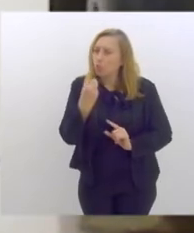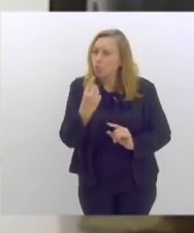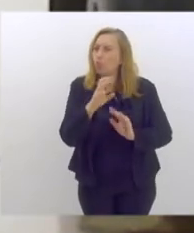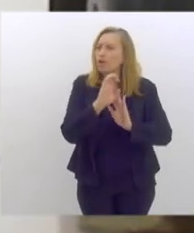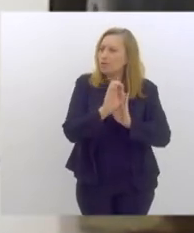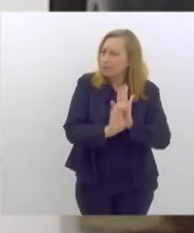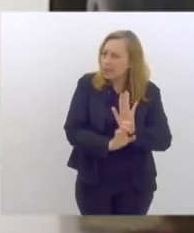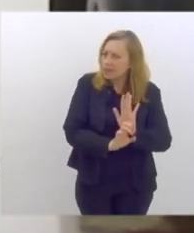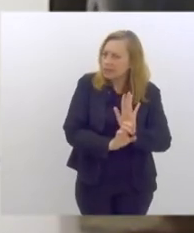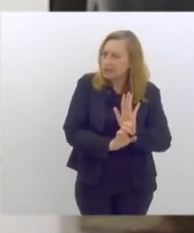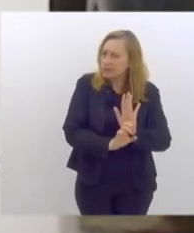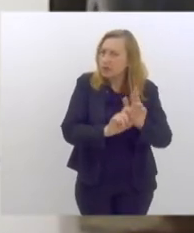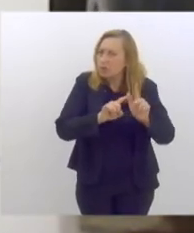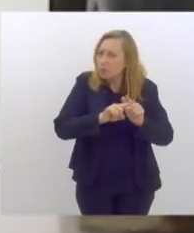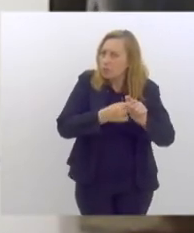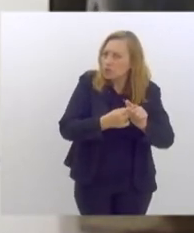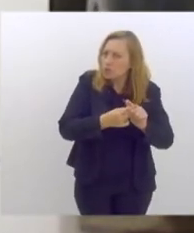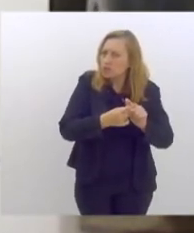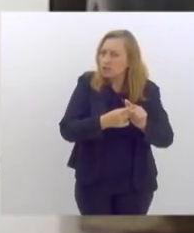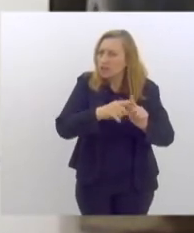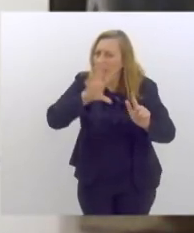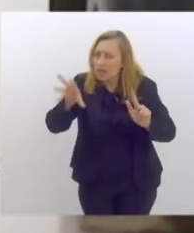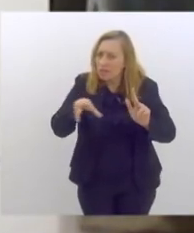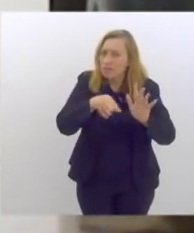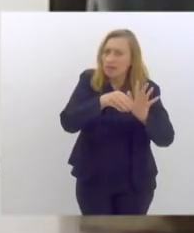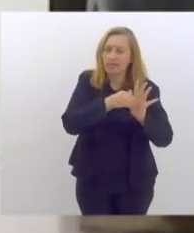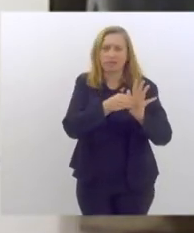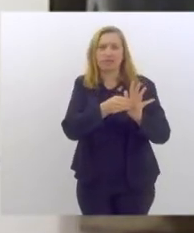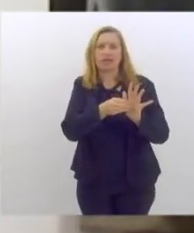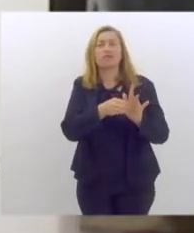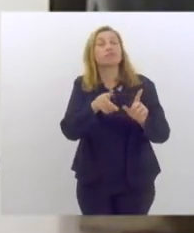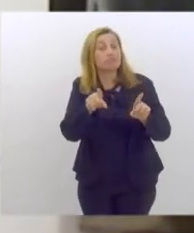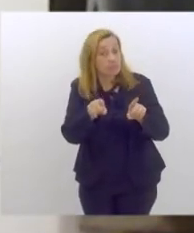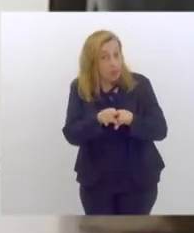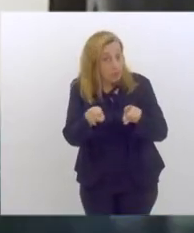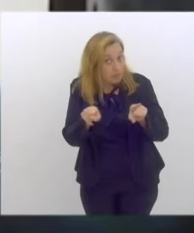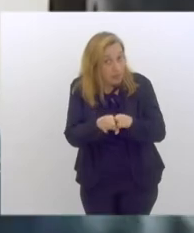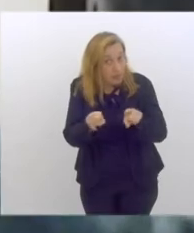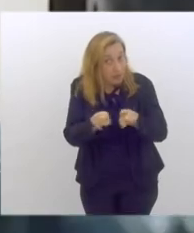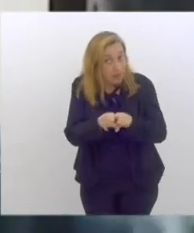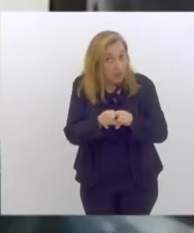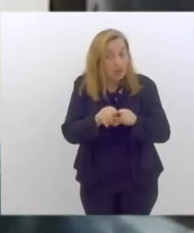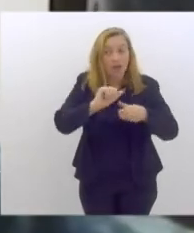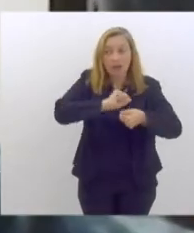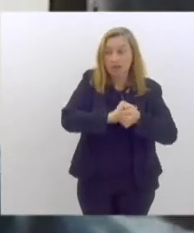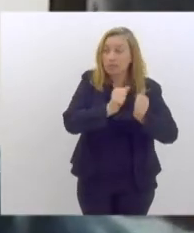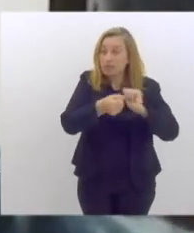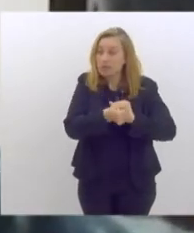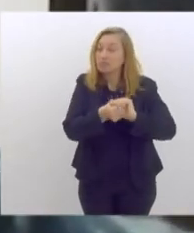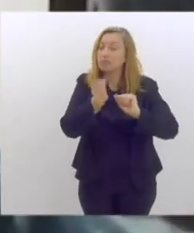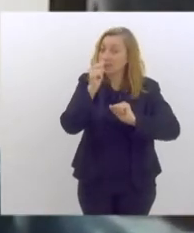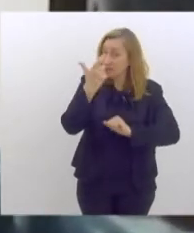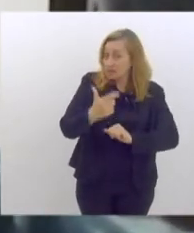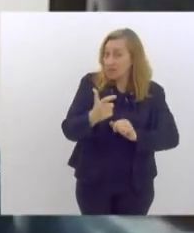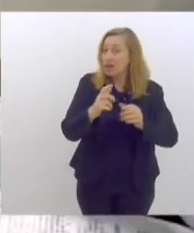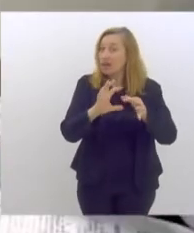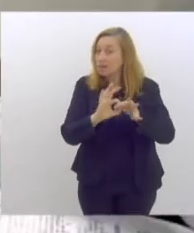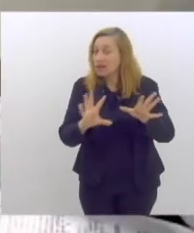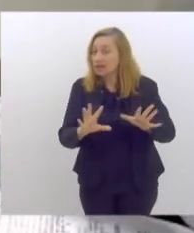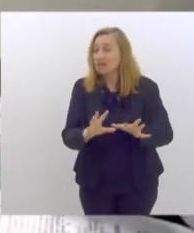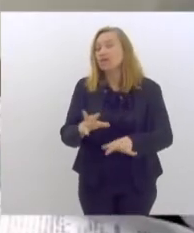Emenda modificando a emendar também adequado para ser autorizativo